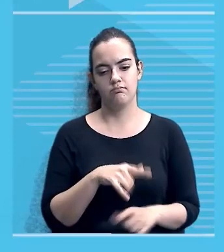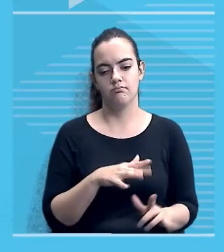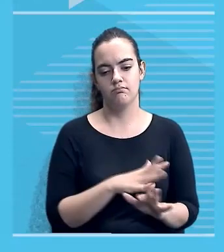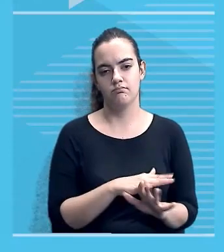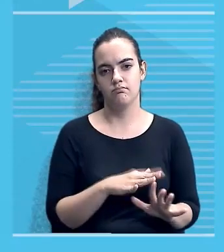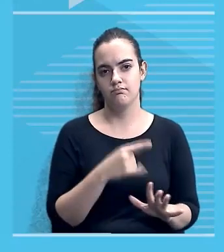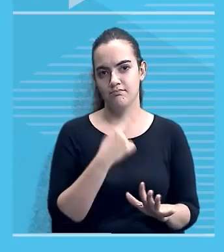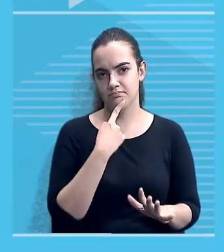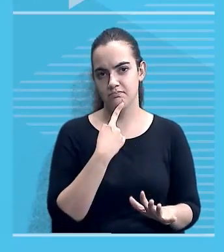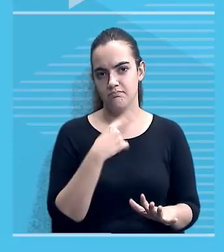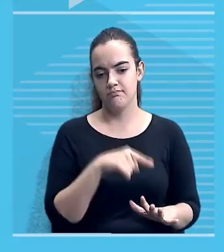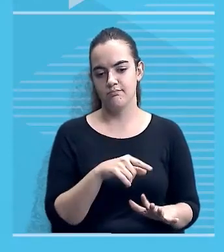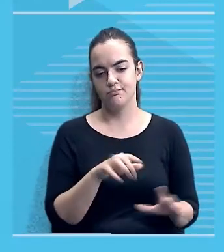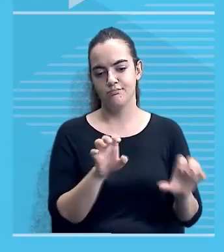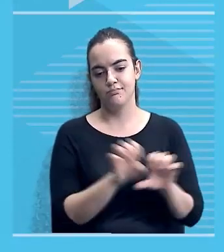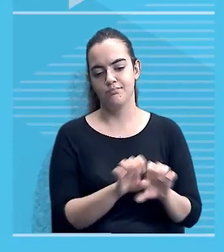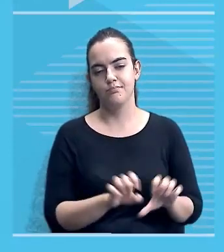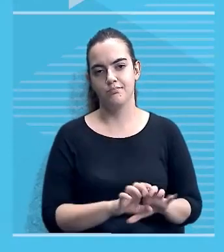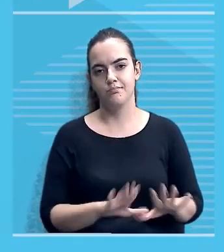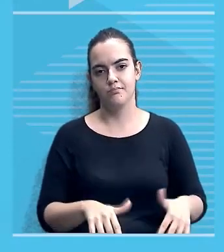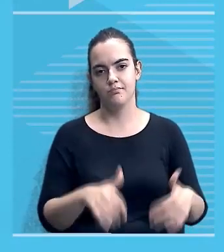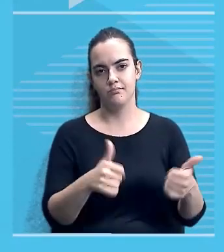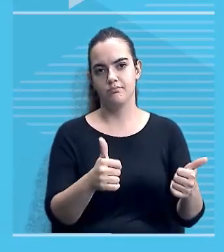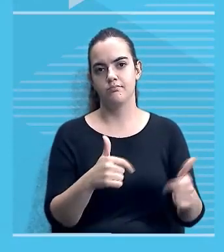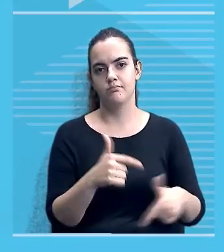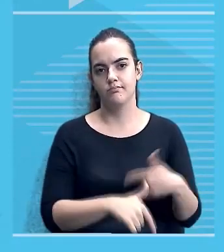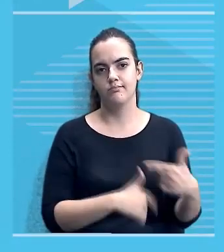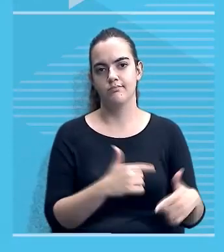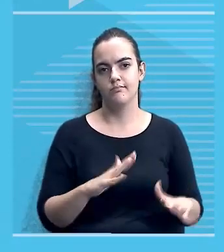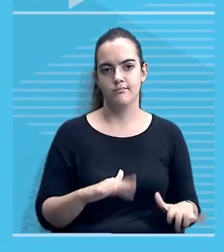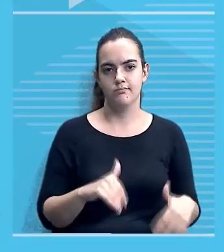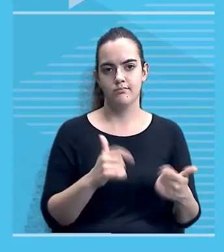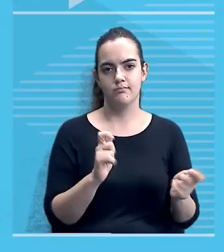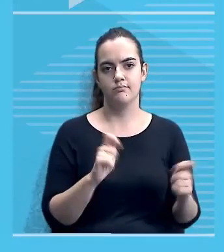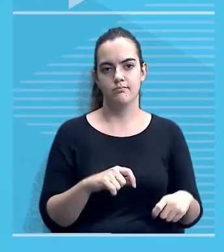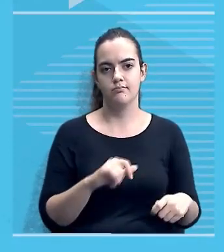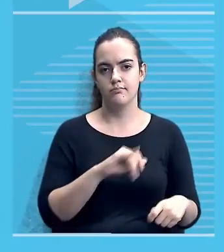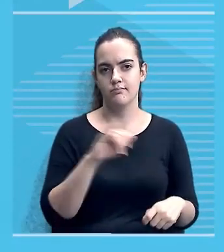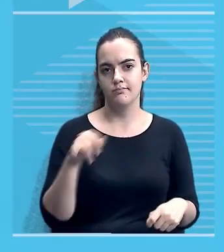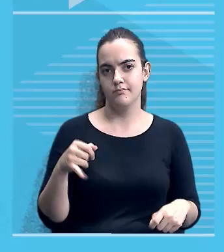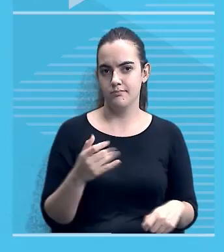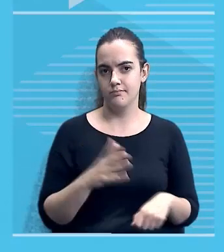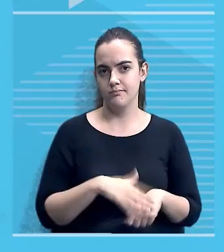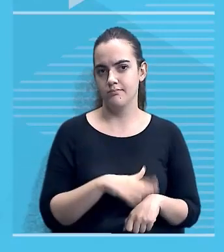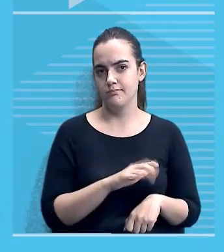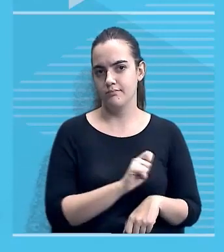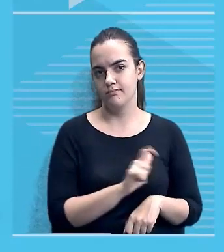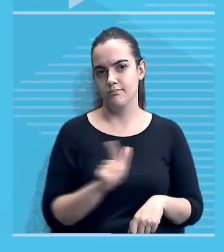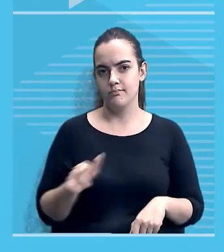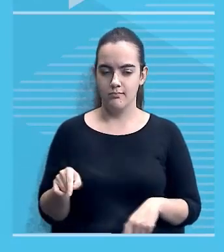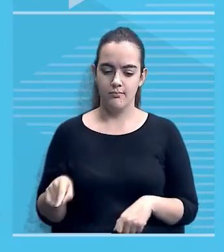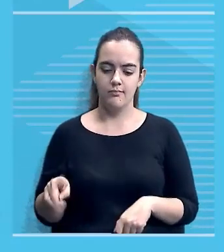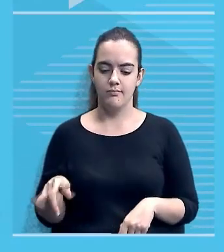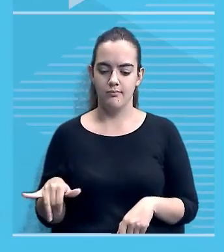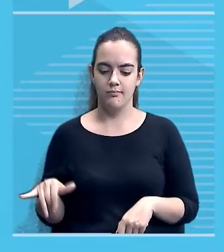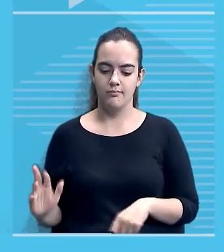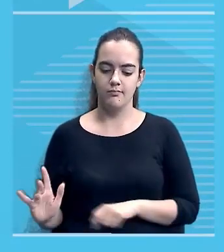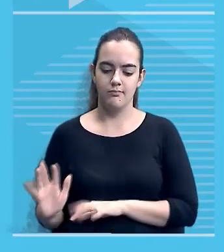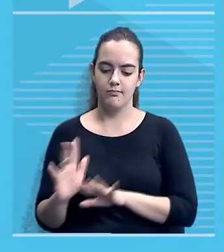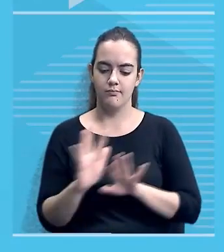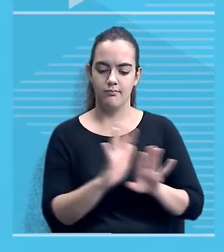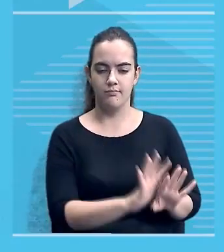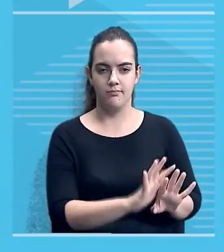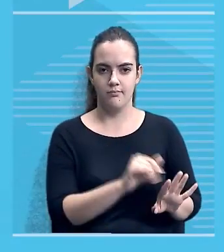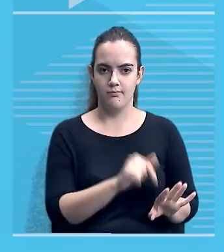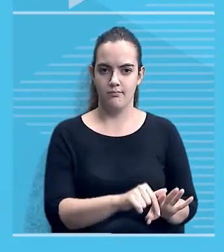uma infraestrutura melhor ela apresenta um comércio mais movimentado ela apresenta um Centro de Saúde Mais